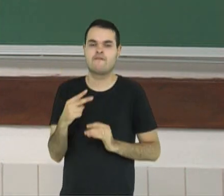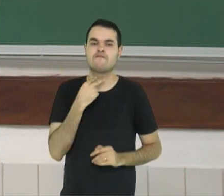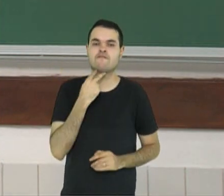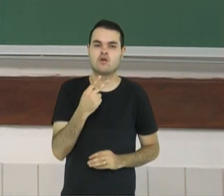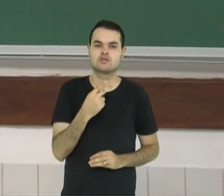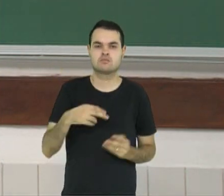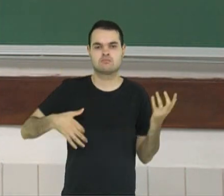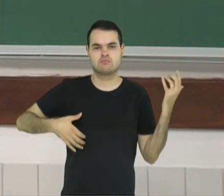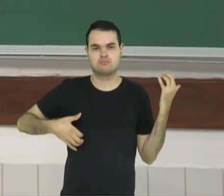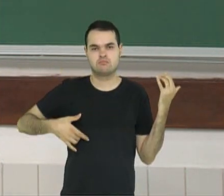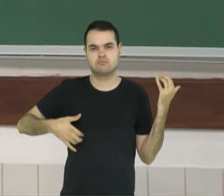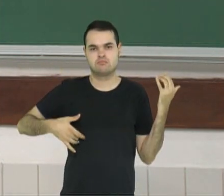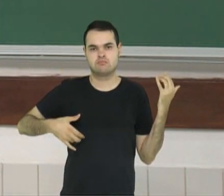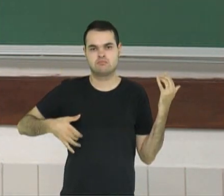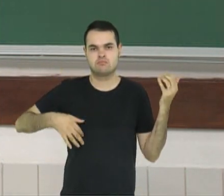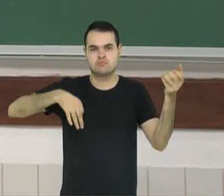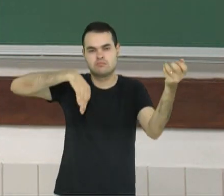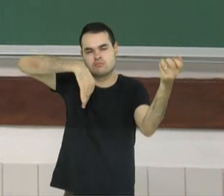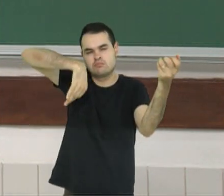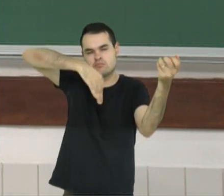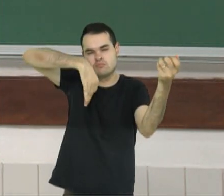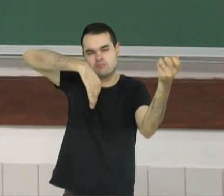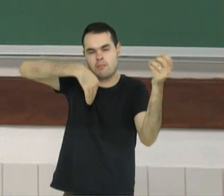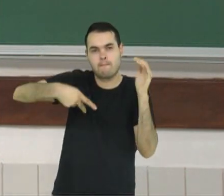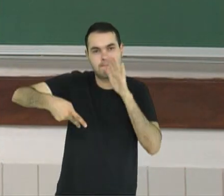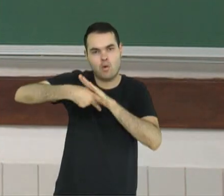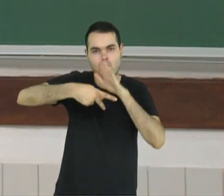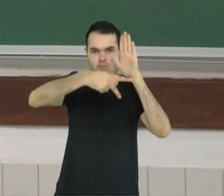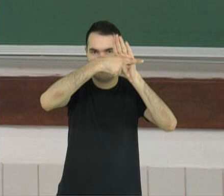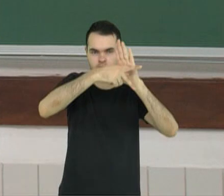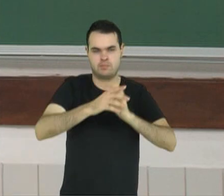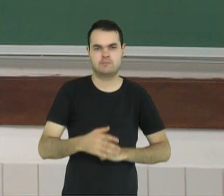Um violão tem som do violão, um violino tem som do violino, ok?